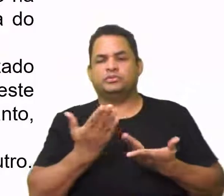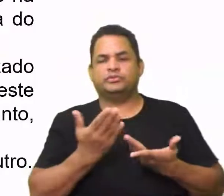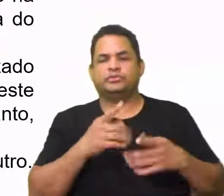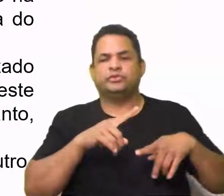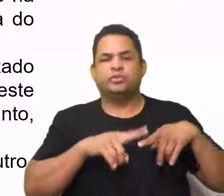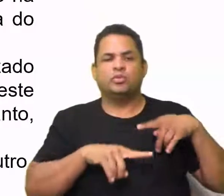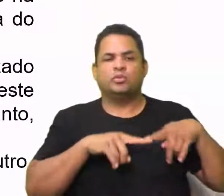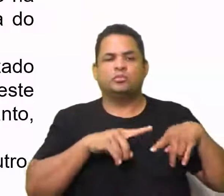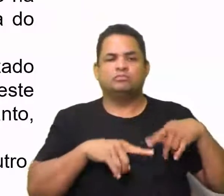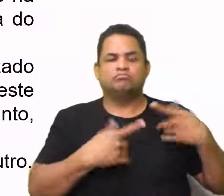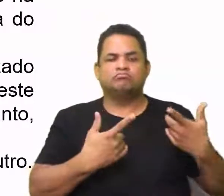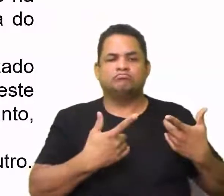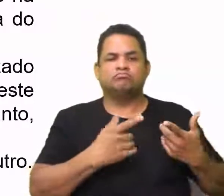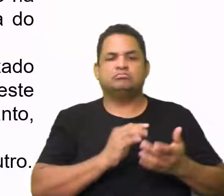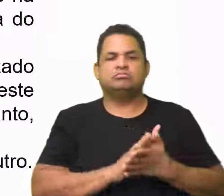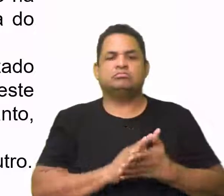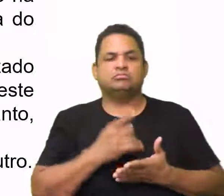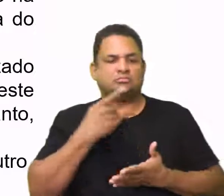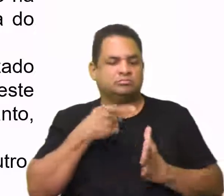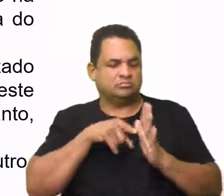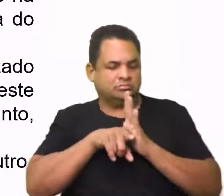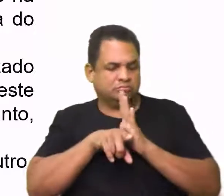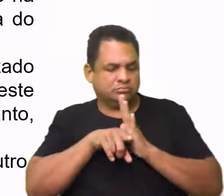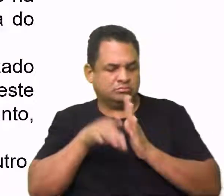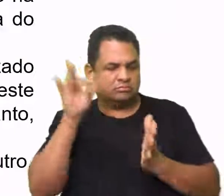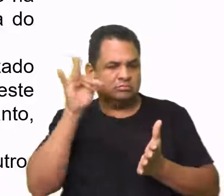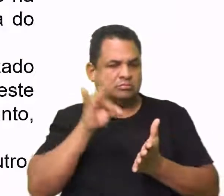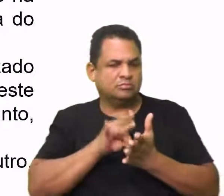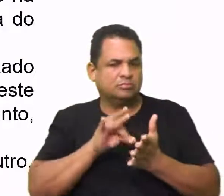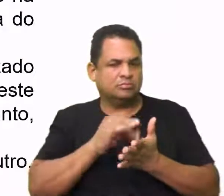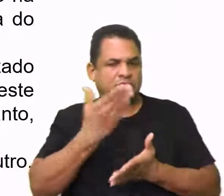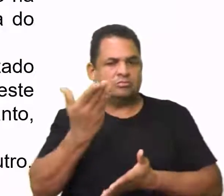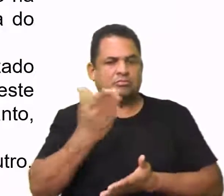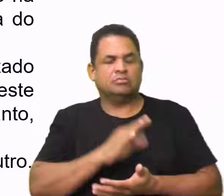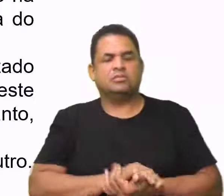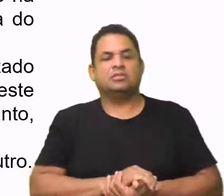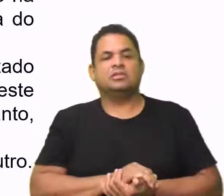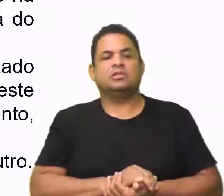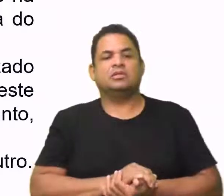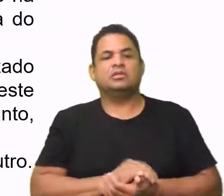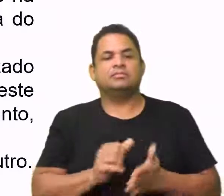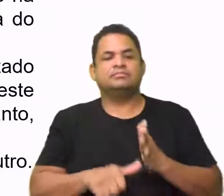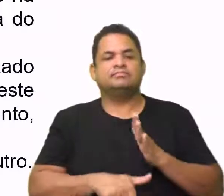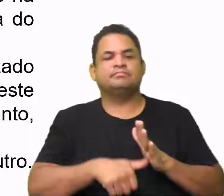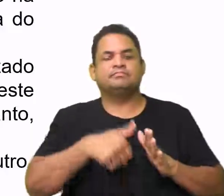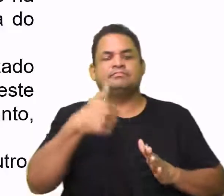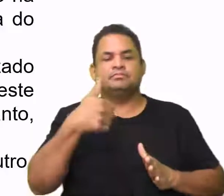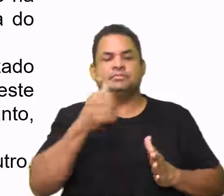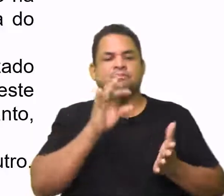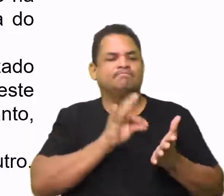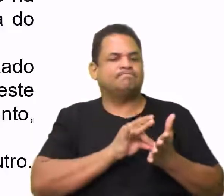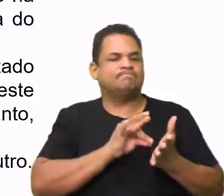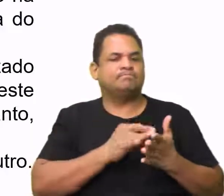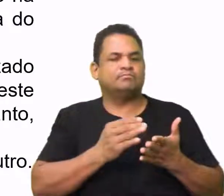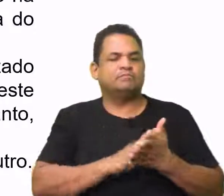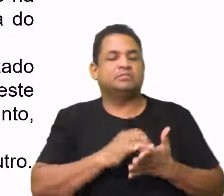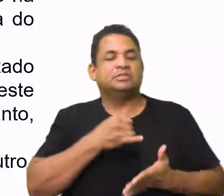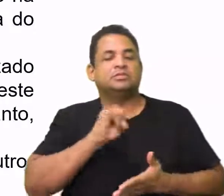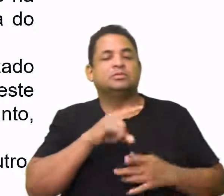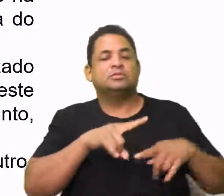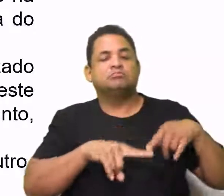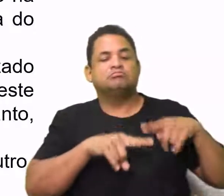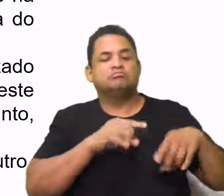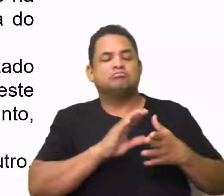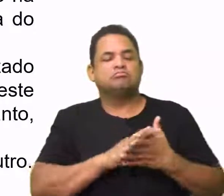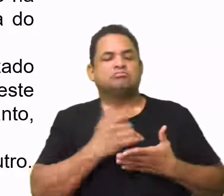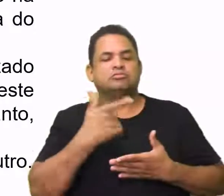de um corpo, vamos analisar as afirmativas que se seguem. Primeira afirmativa. Se um corpo